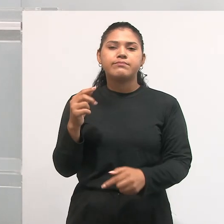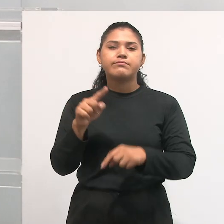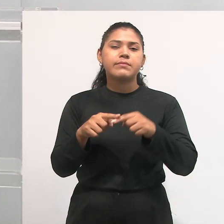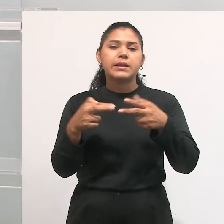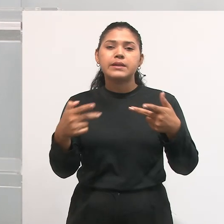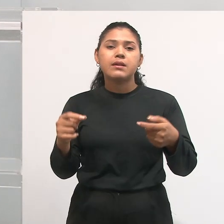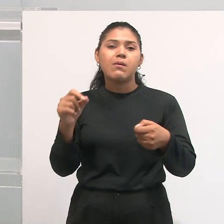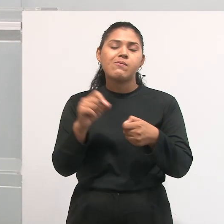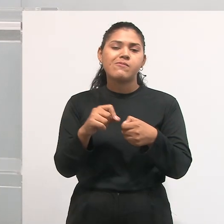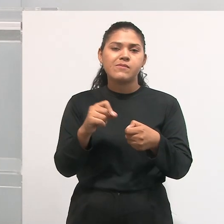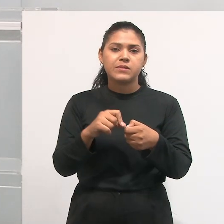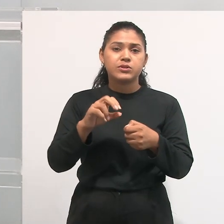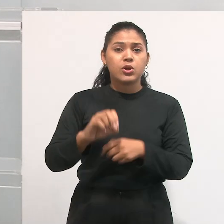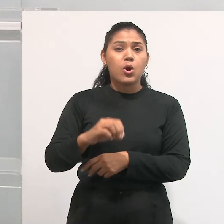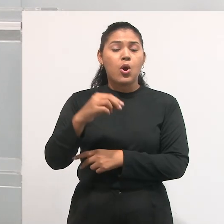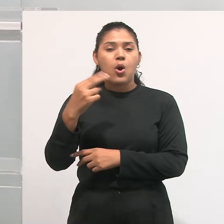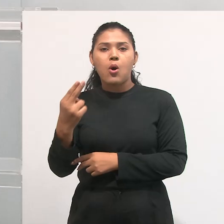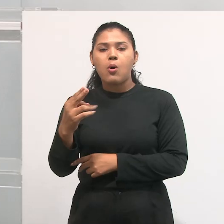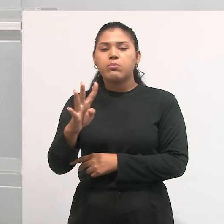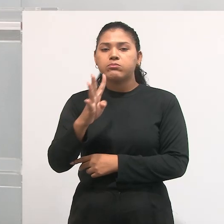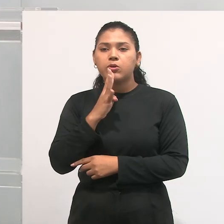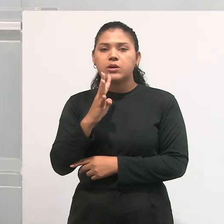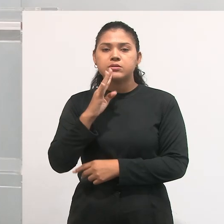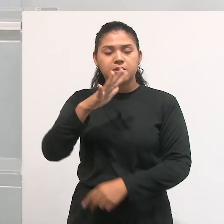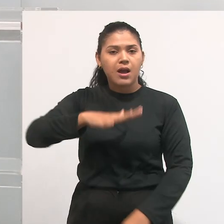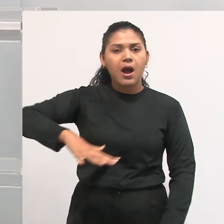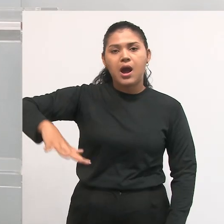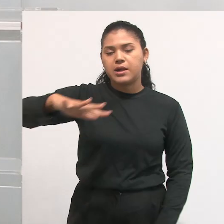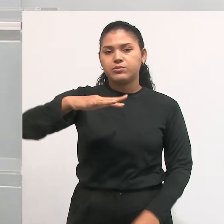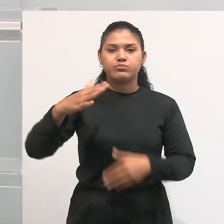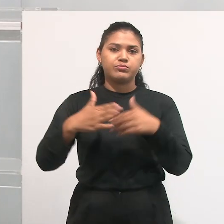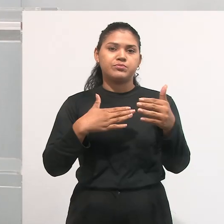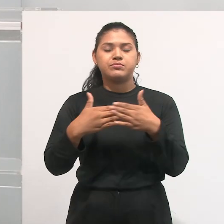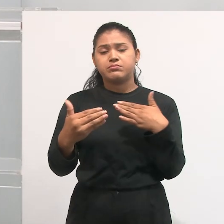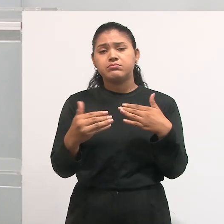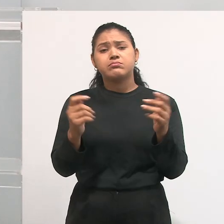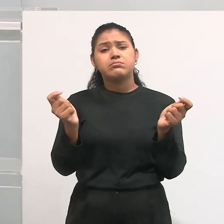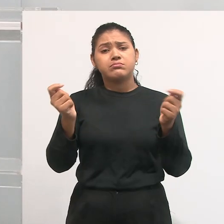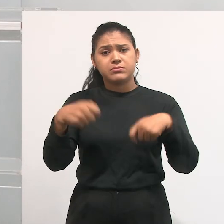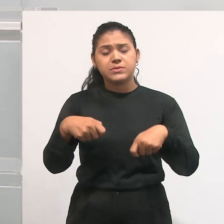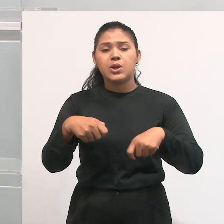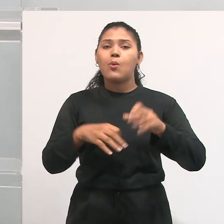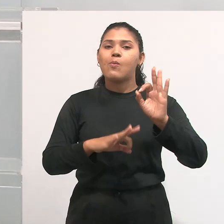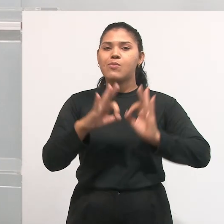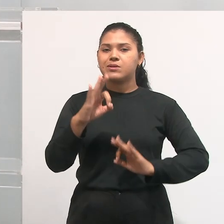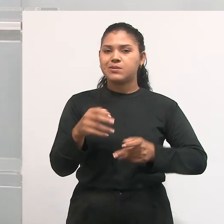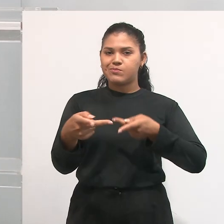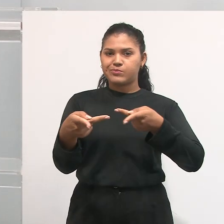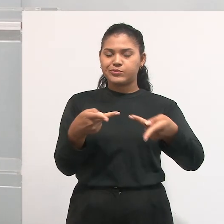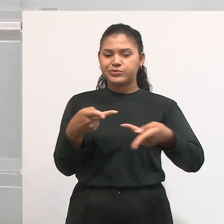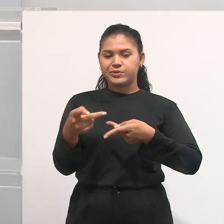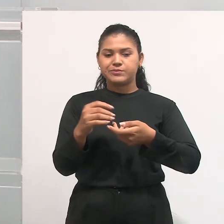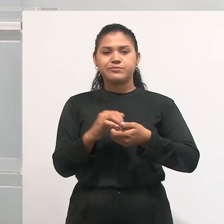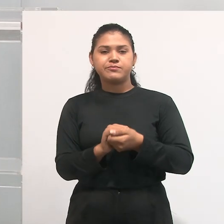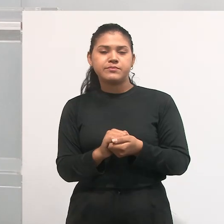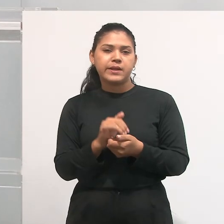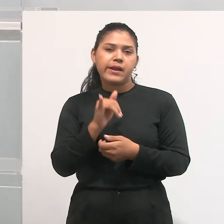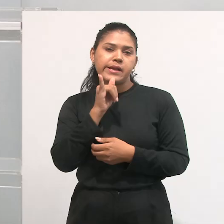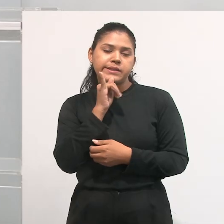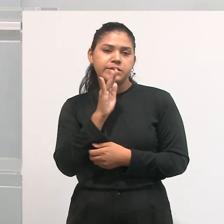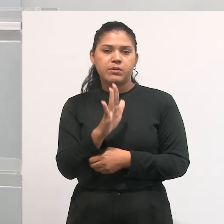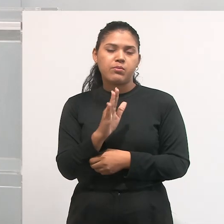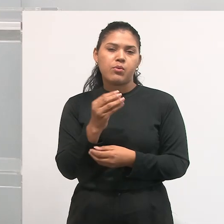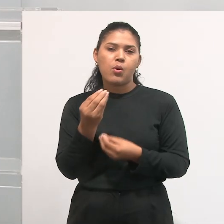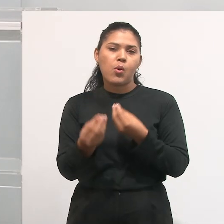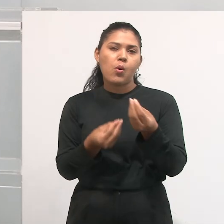construído, ou uma realidade a ser conhecida. E aí você organiza por projeto, ou seja, com relação, por exemplo,